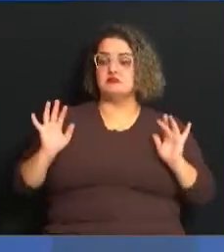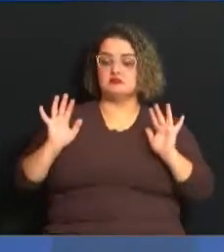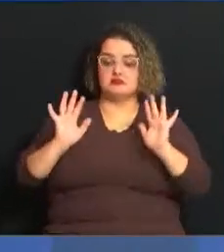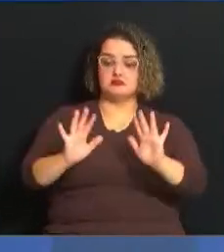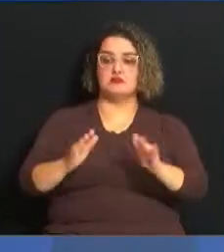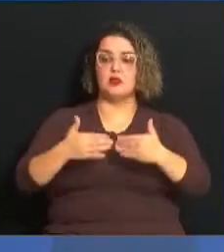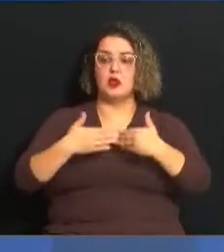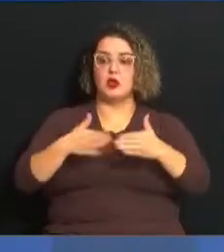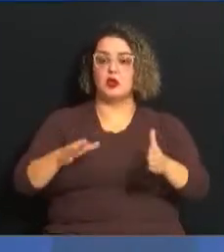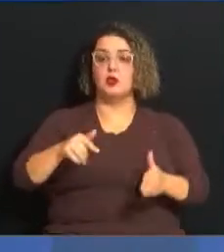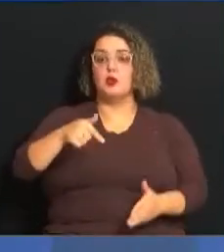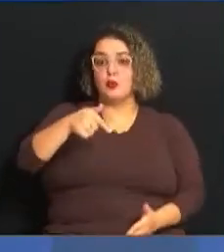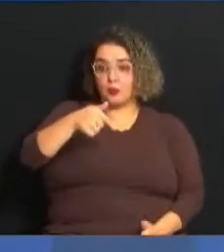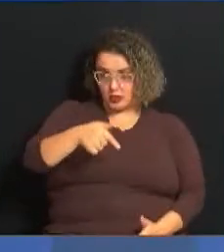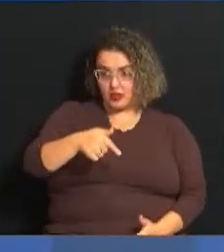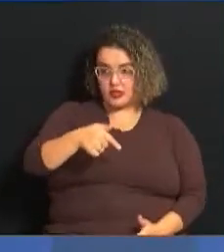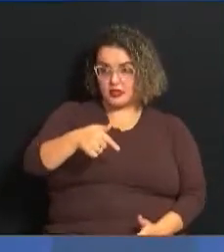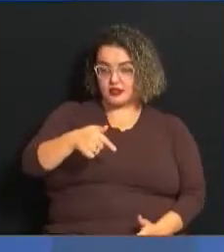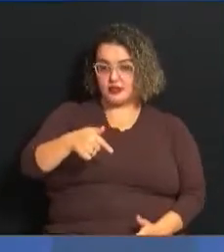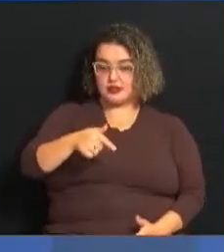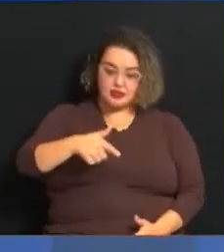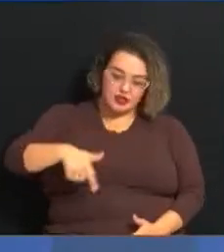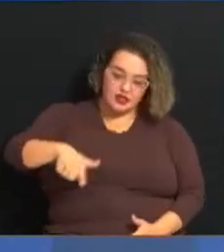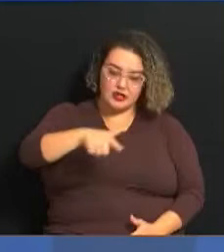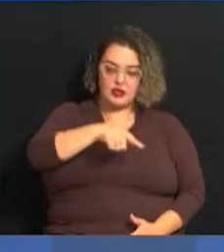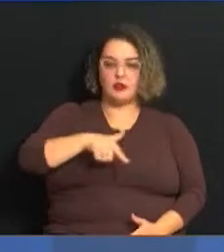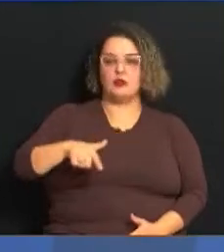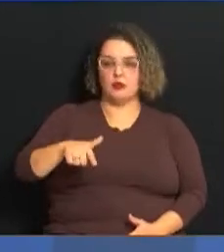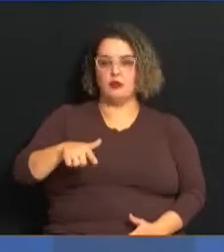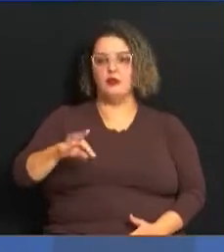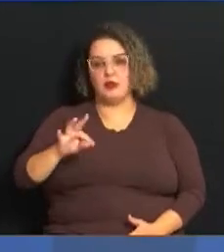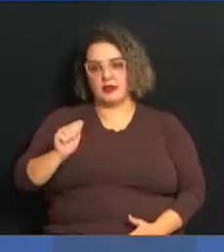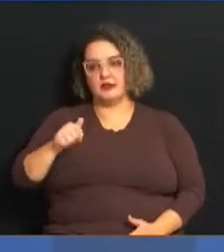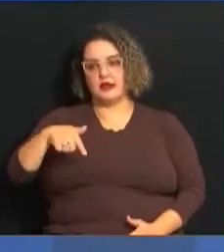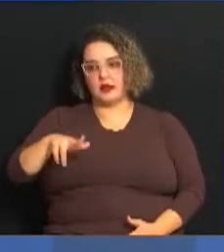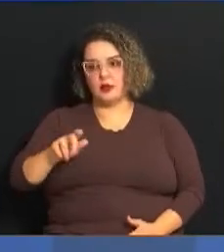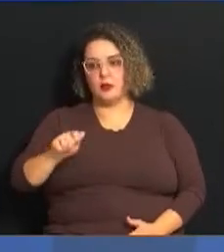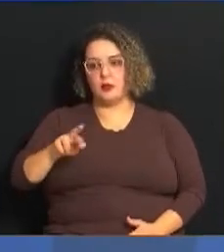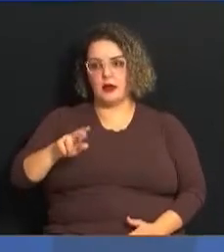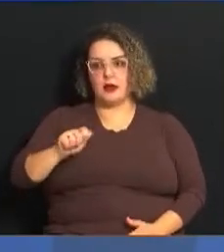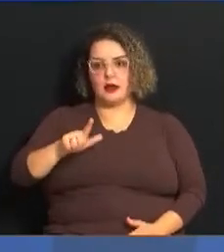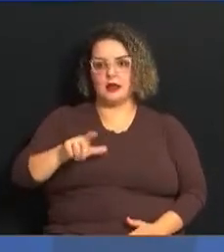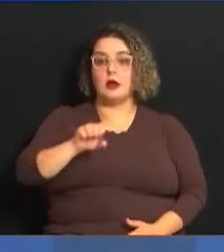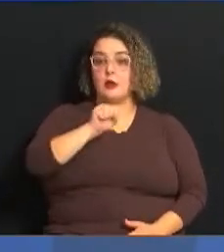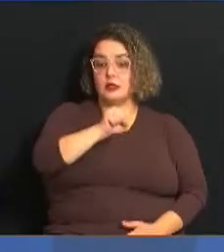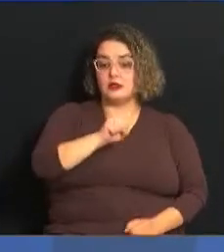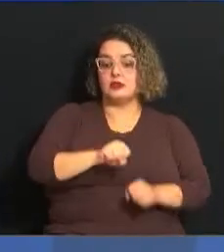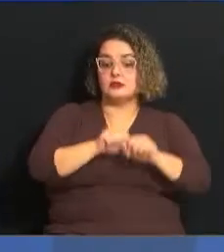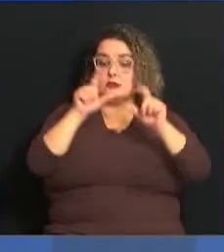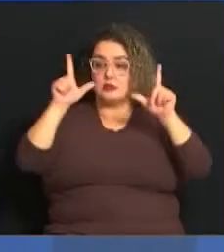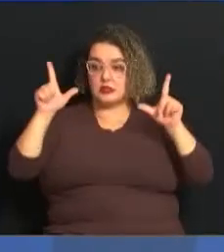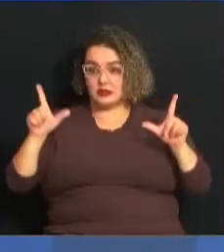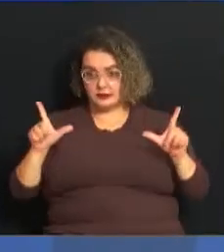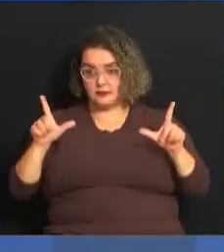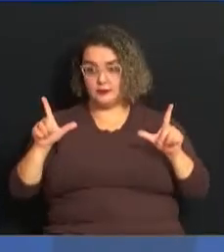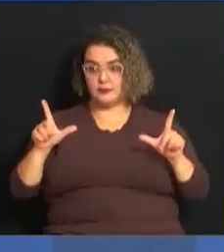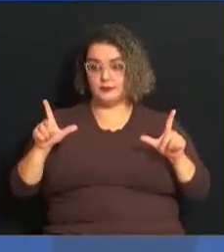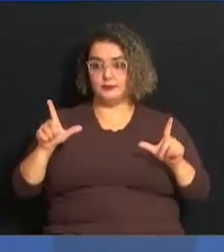portão 7 da Lagoa do Taquaral, que começa, olha, às 8 horas da manhã. Então a gente